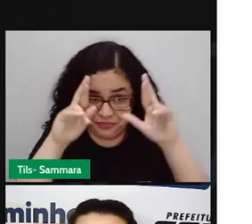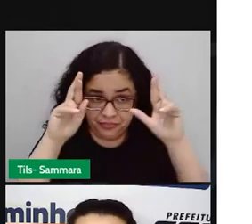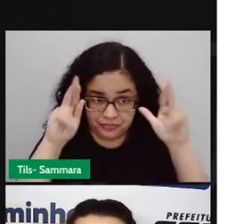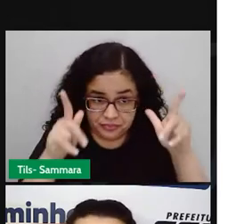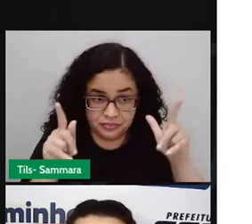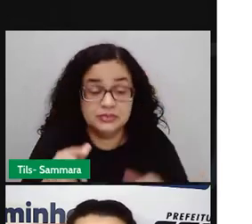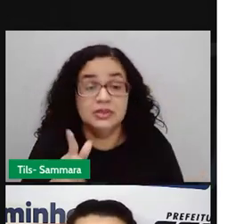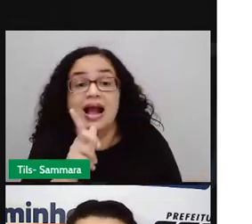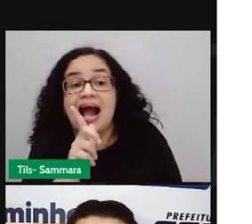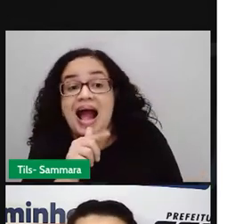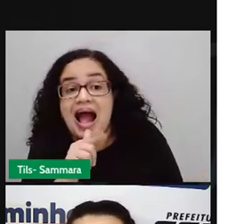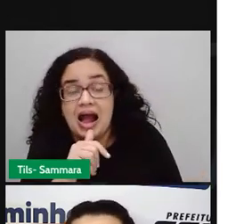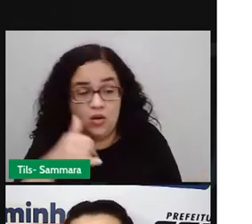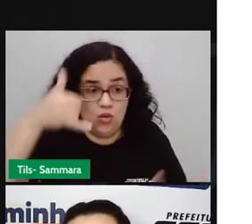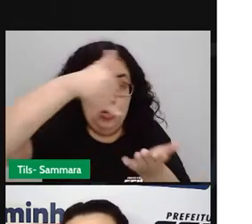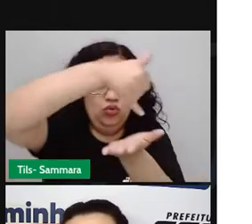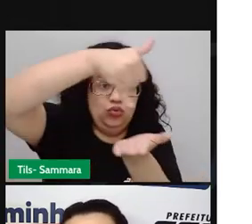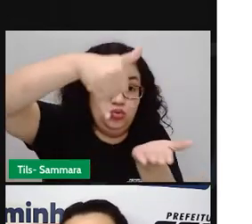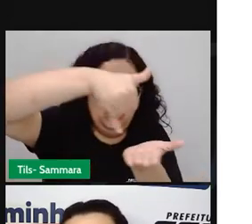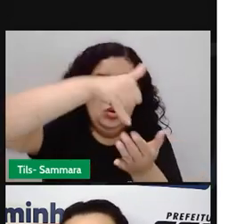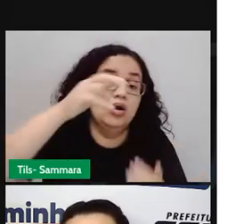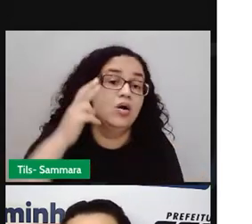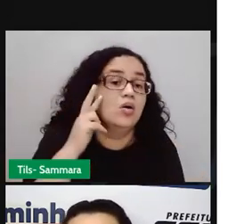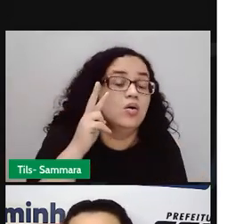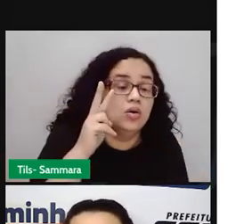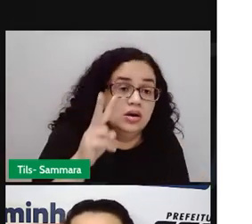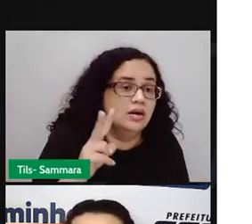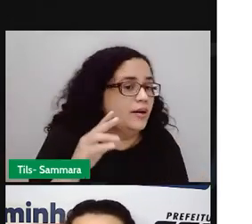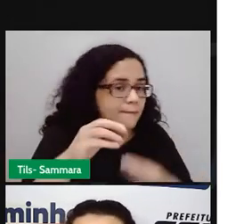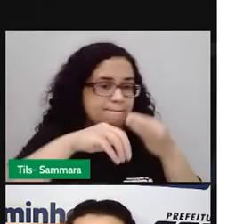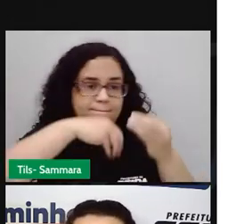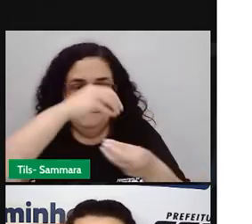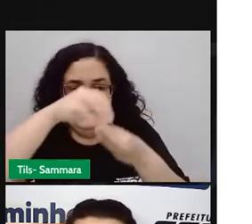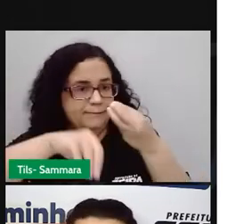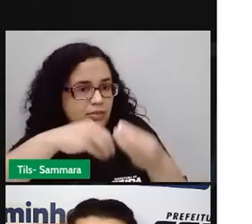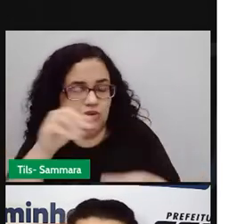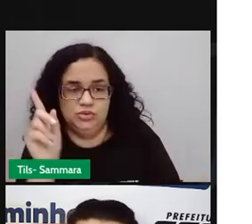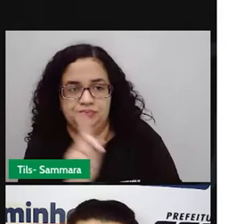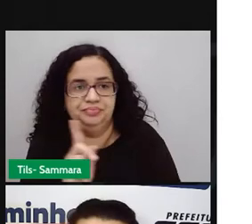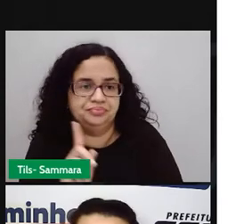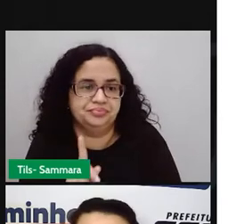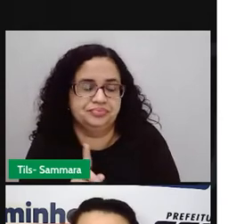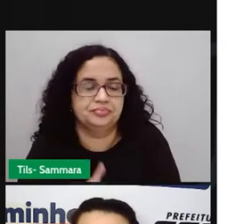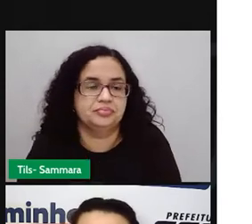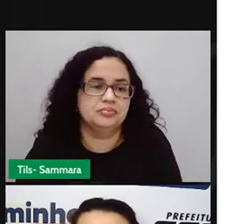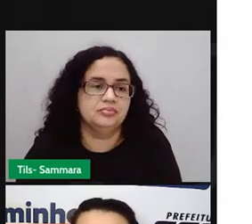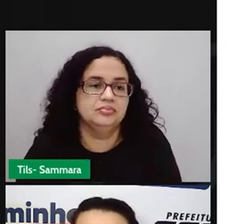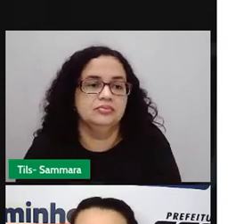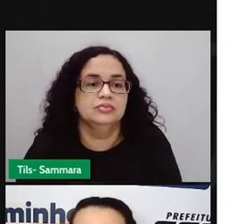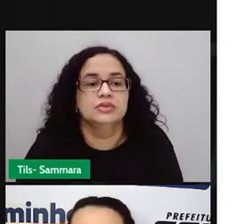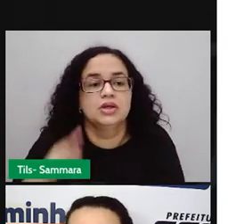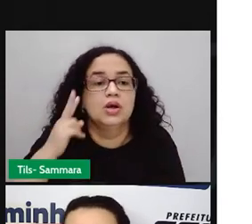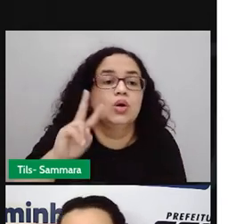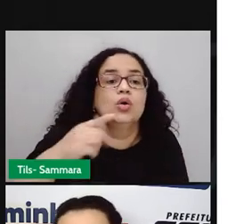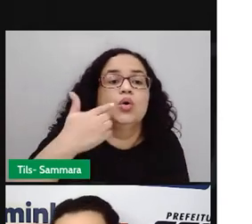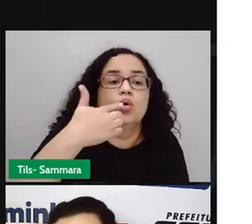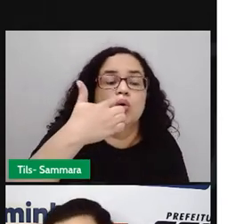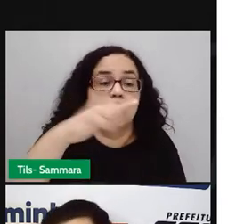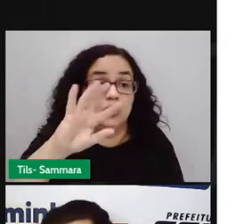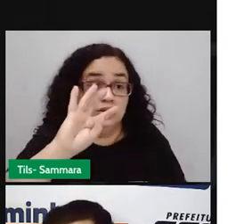diferentes, água, óleo, e a gente observa que eles não se misturaram, né? Diante de